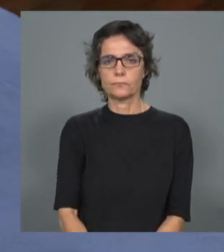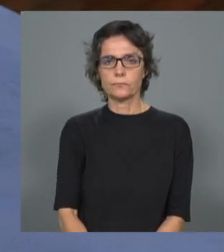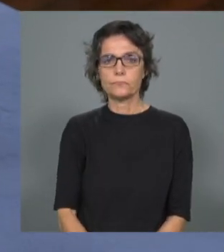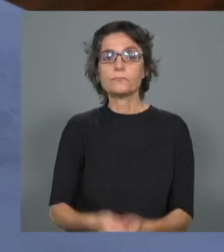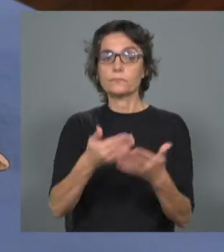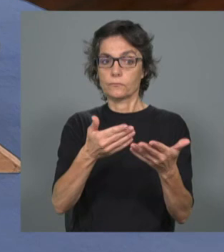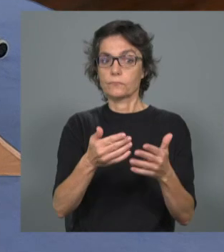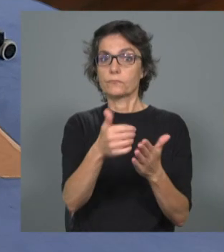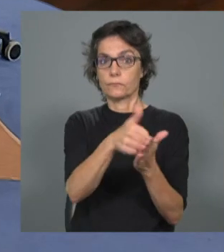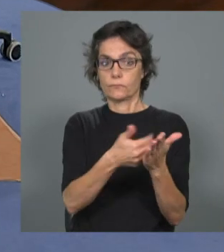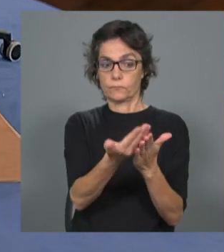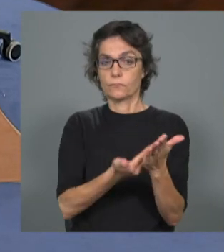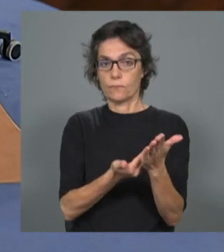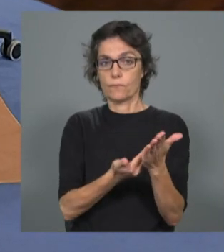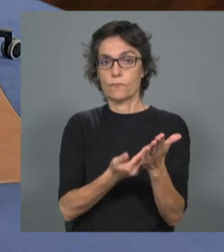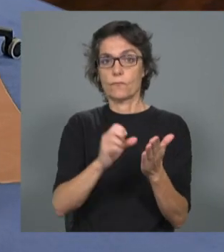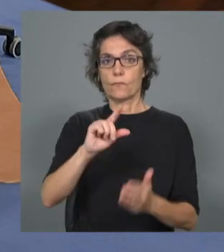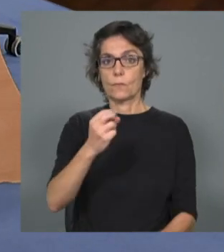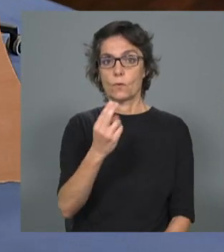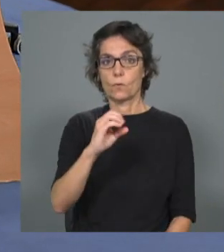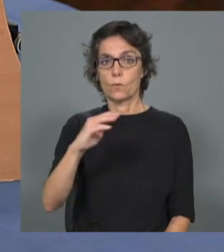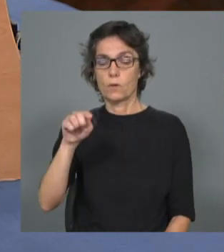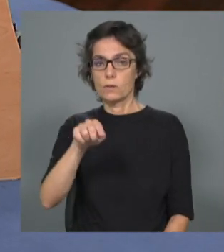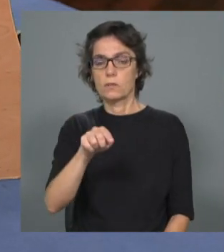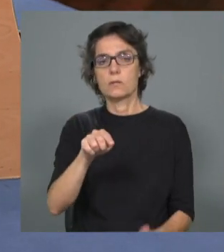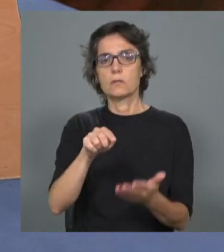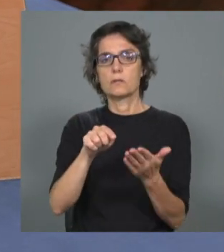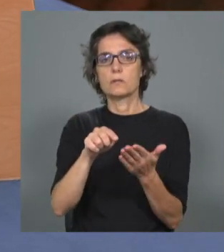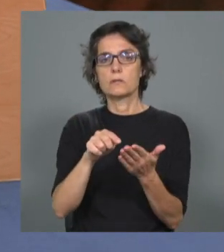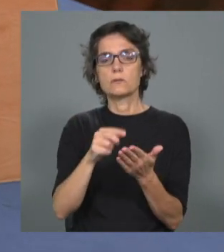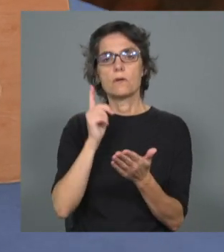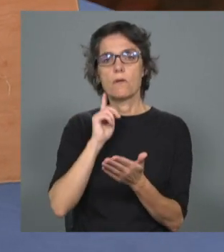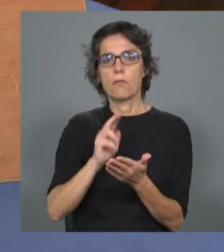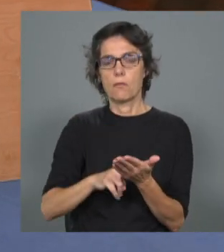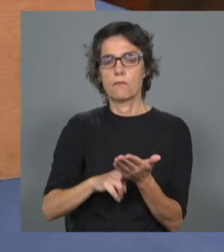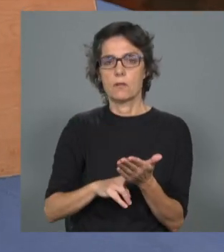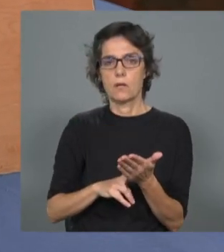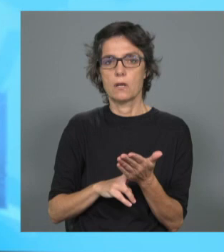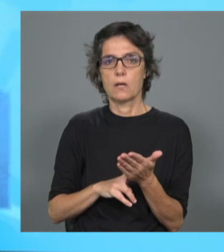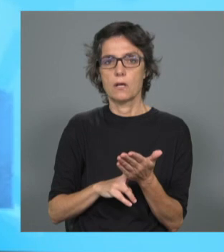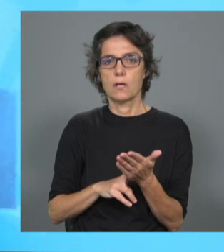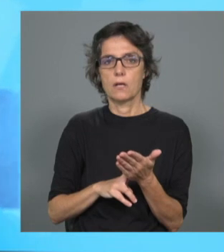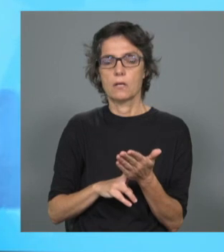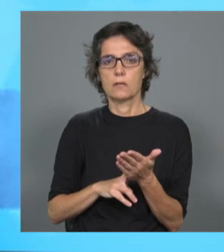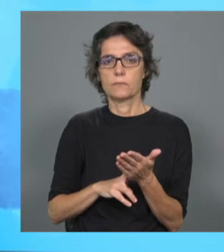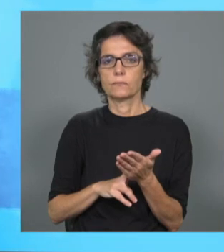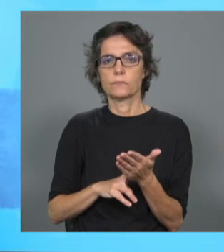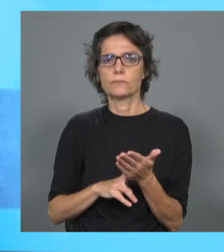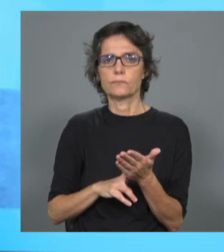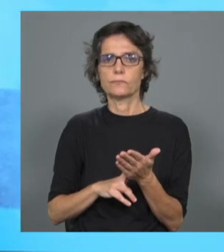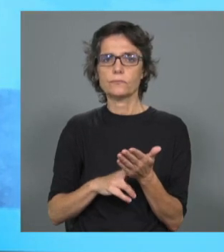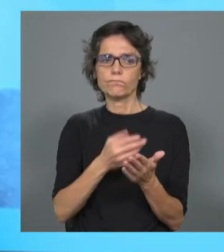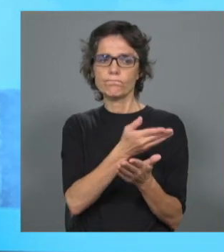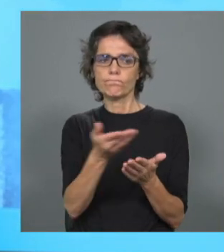Esta passagem do Evangelho de Lucas aqui, de alguma forma, a sublinhar essa predileção que Deus tem pelos